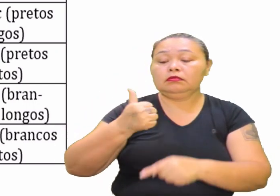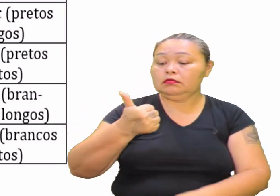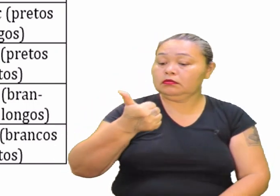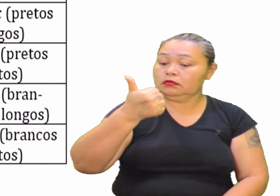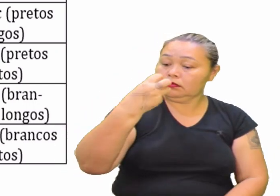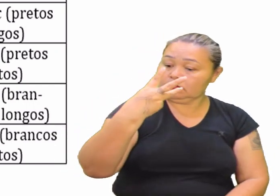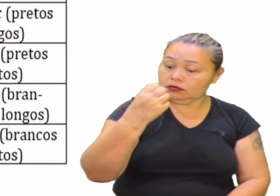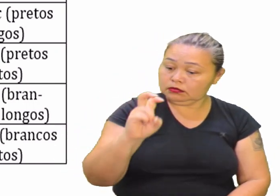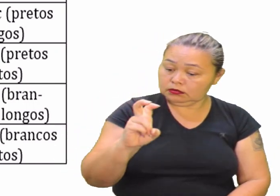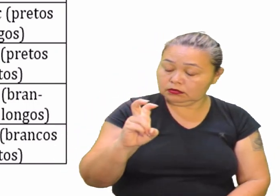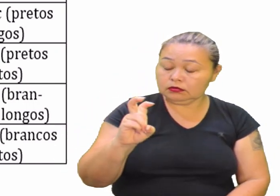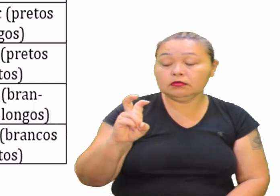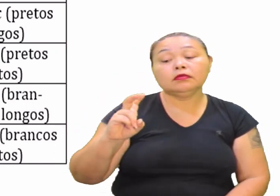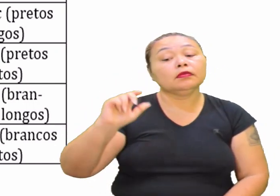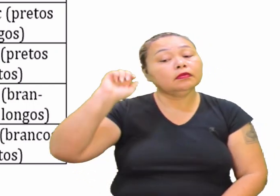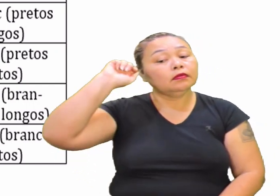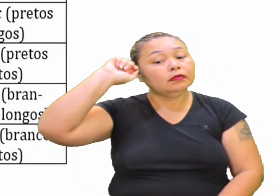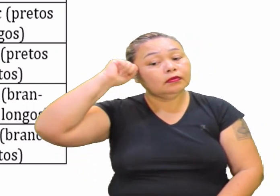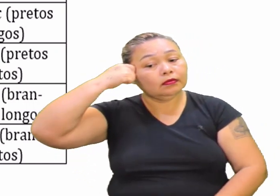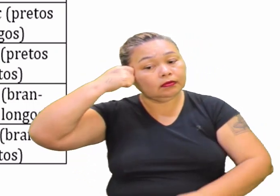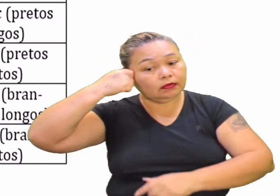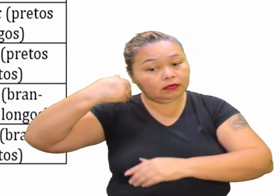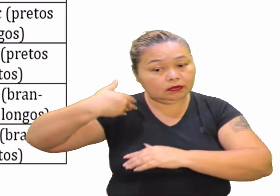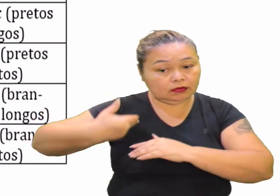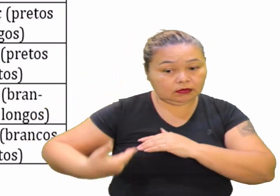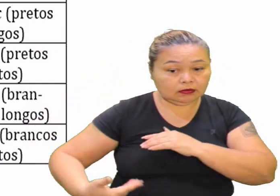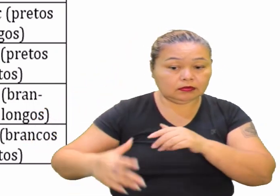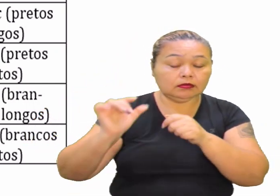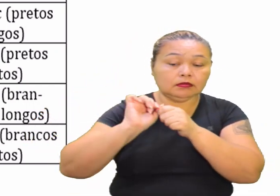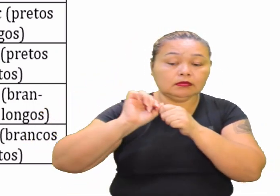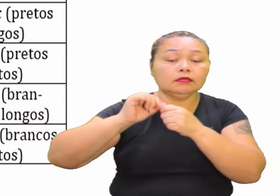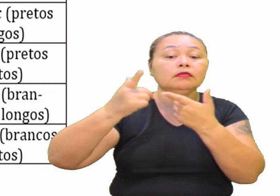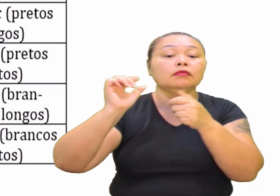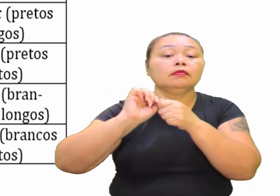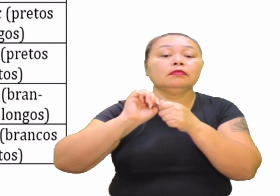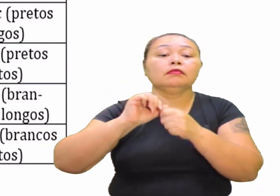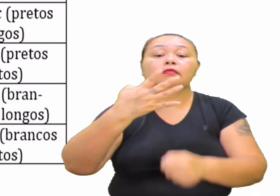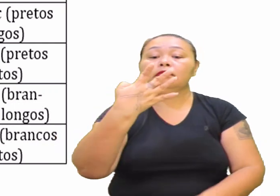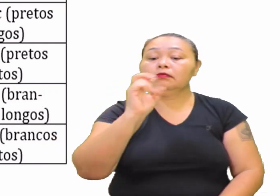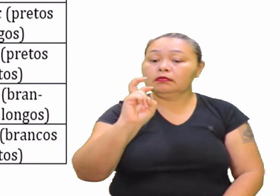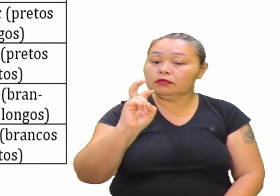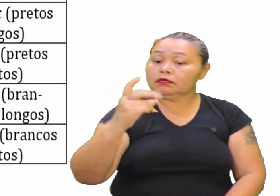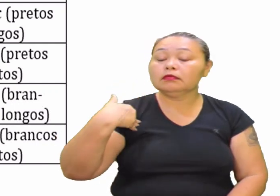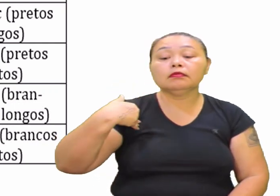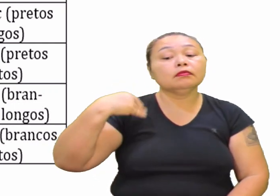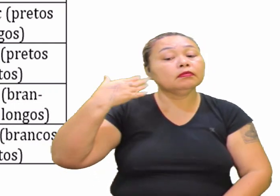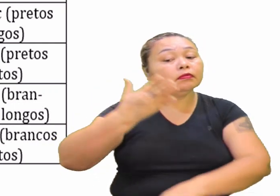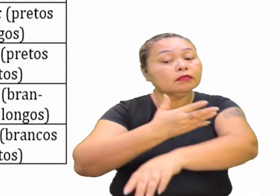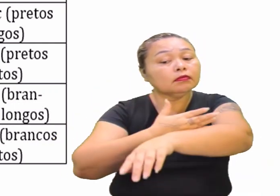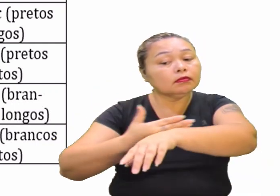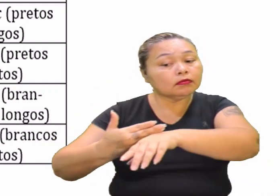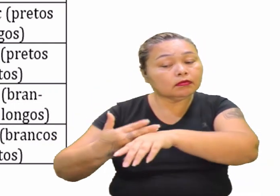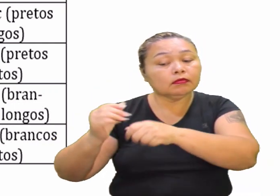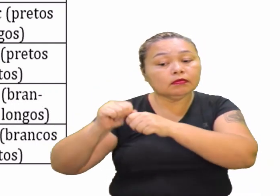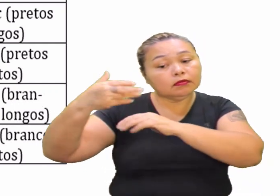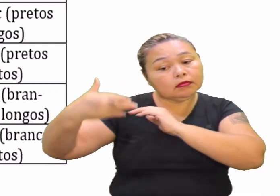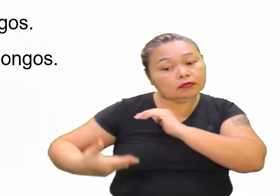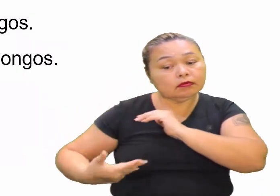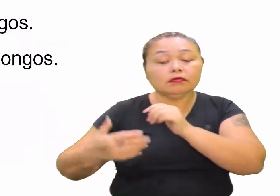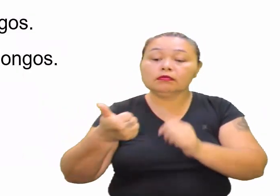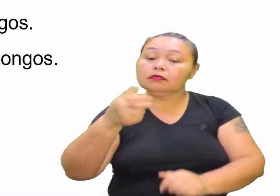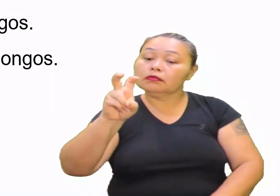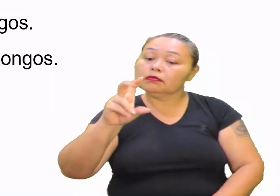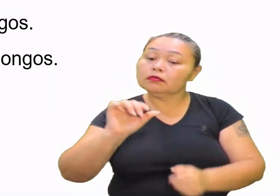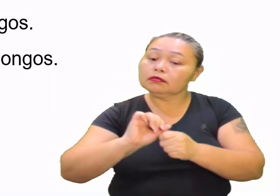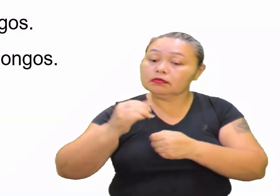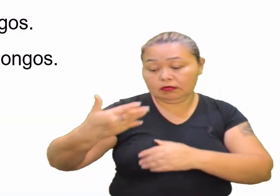135 pretos e longos, 45 pretos e curtos, 45 brancos e longos e 15 brancos e curtos.